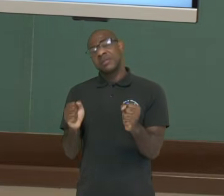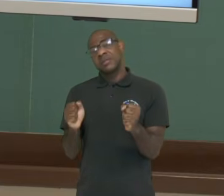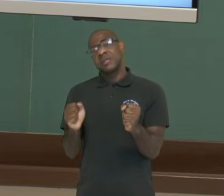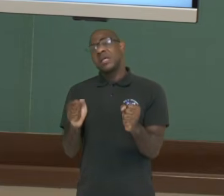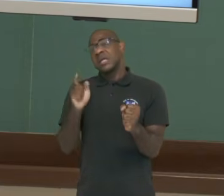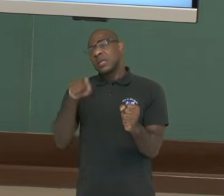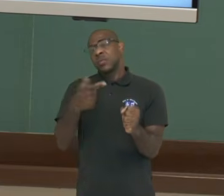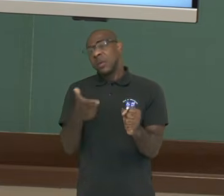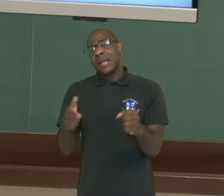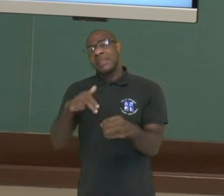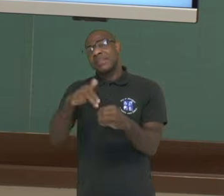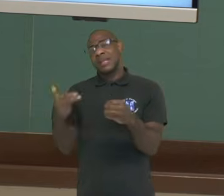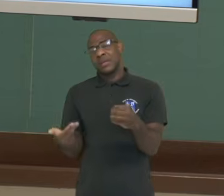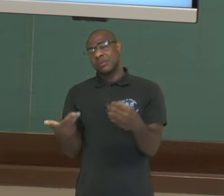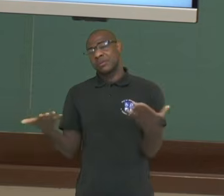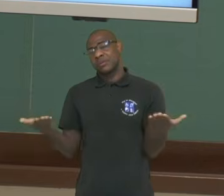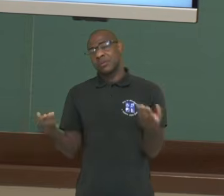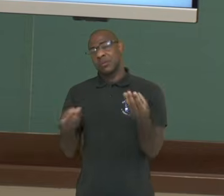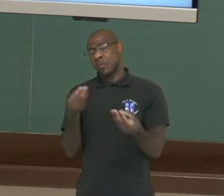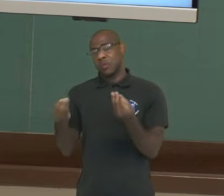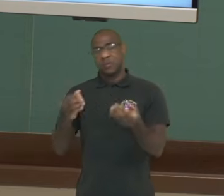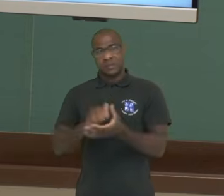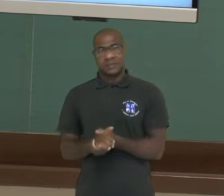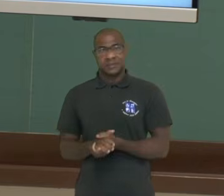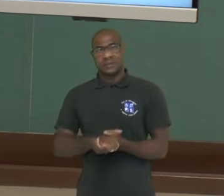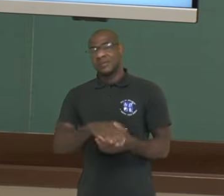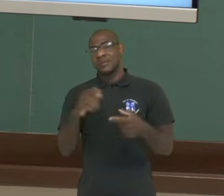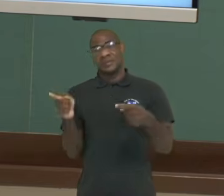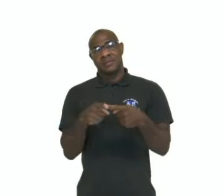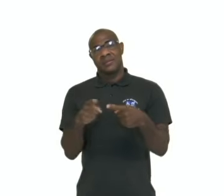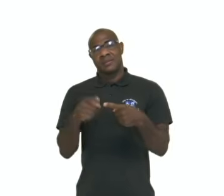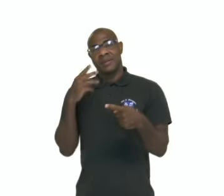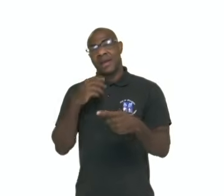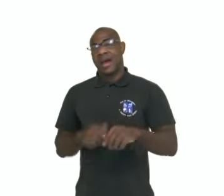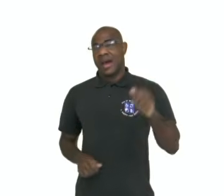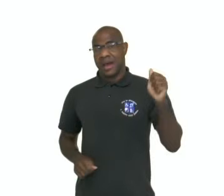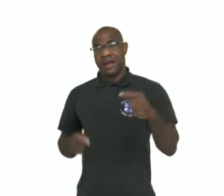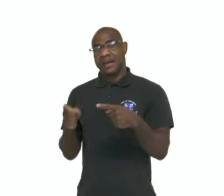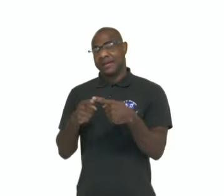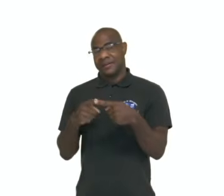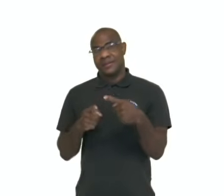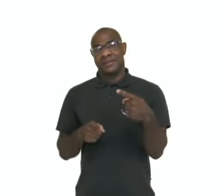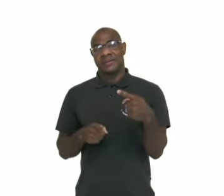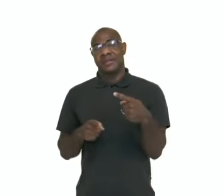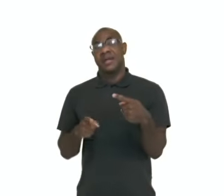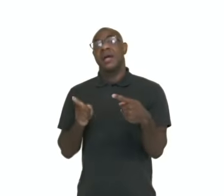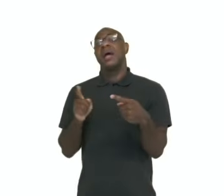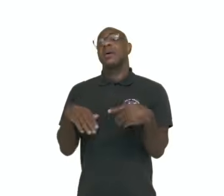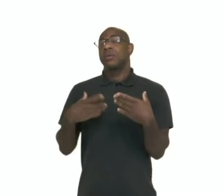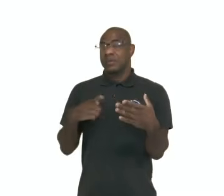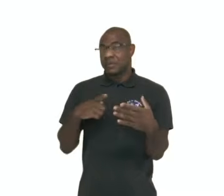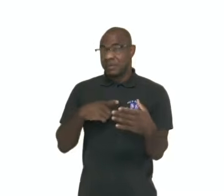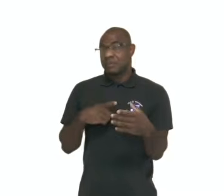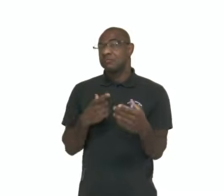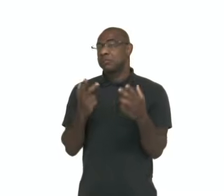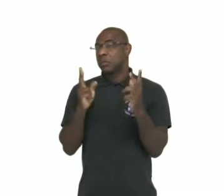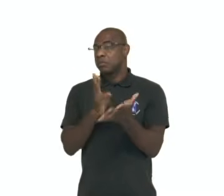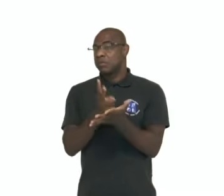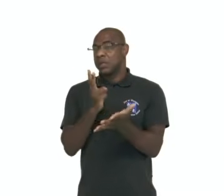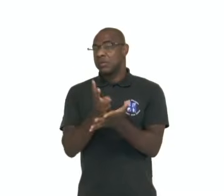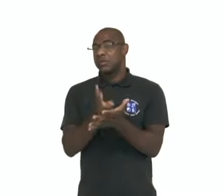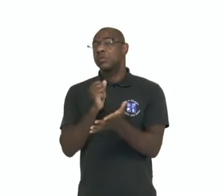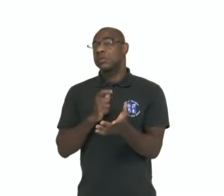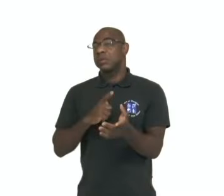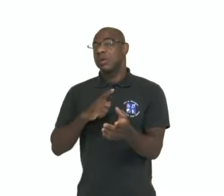eletricamente neutro? Bora lá então? Para a primeira questão, letra A. quando ele tem o mesmo número